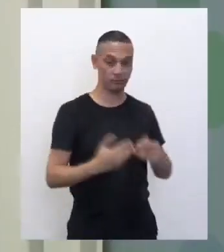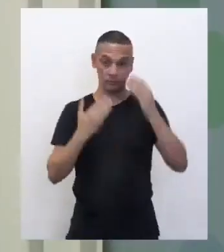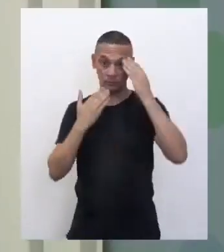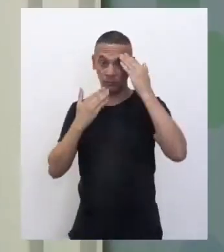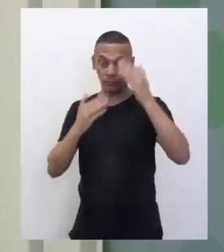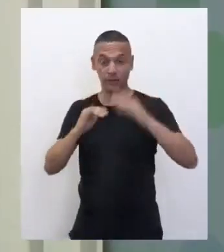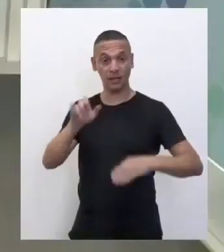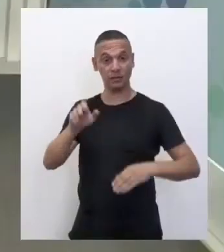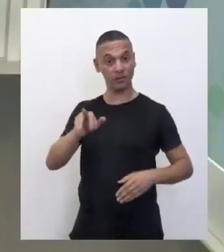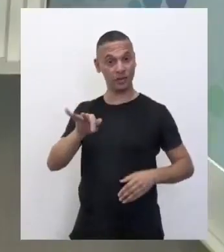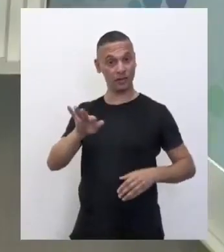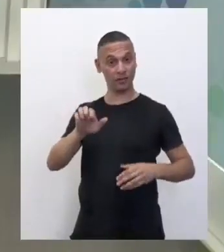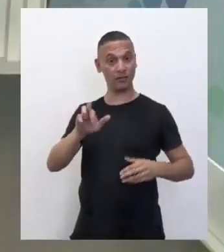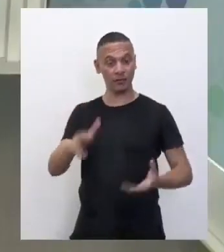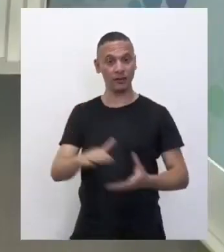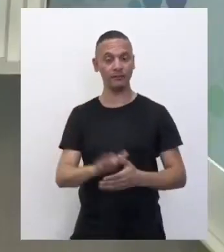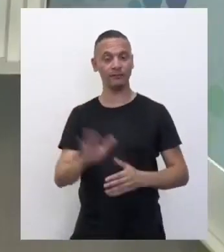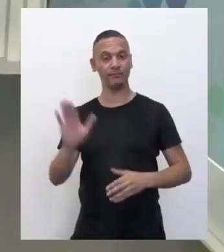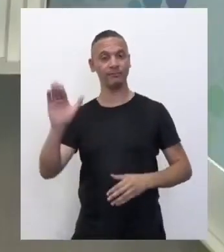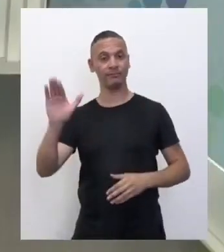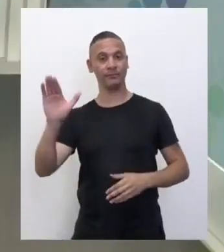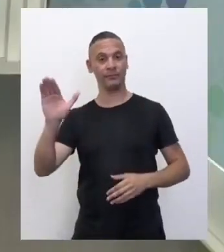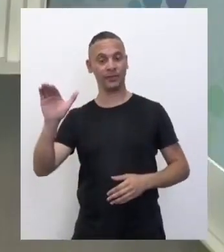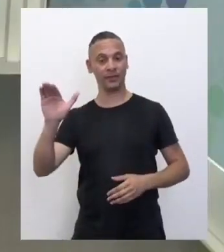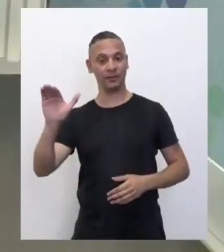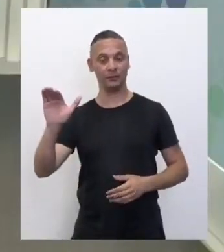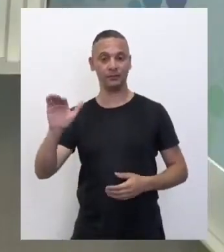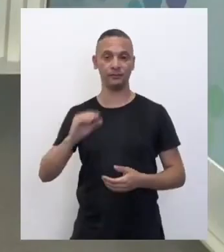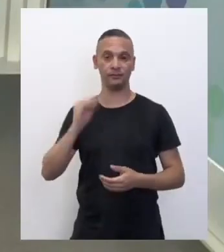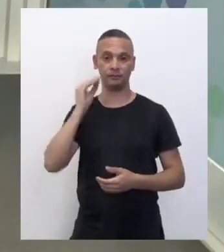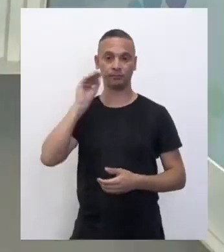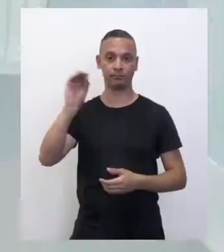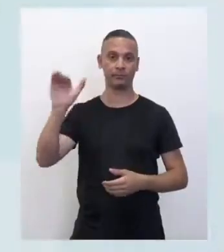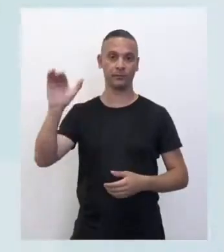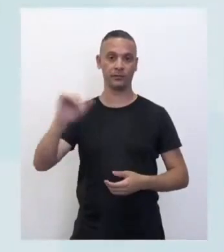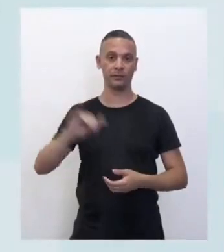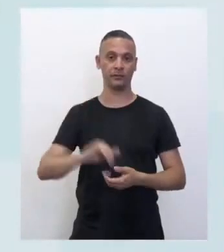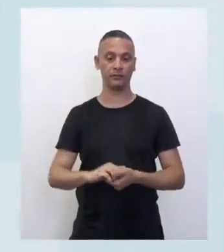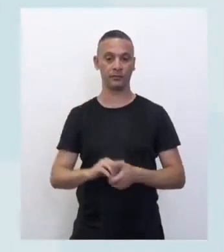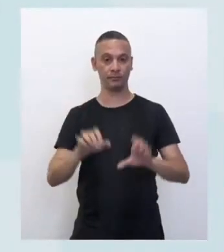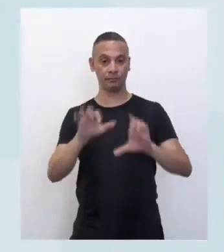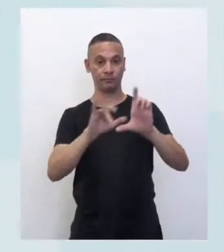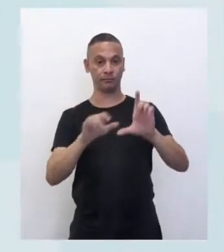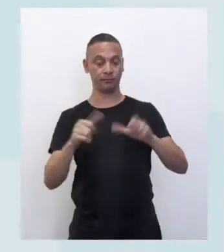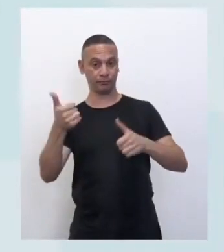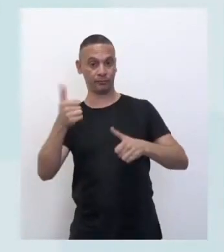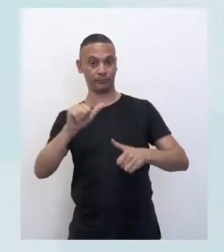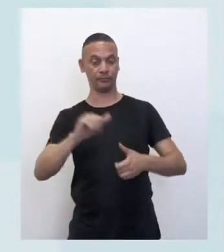Obrigada, Marconi. Até a Aprendemos próxima, juntos. gente. Um beijo. Avaliem a nossa aula.